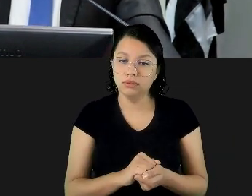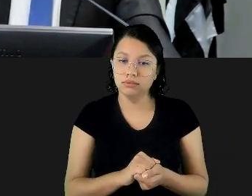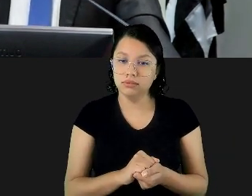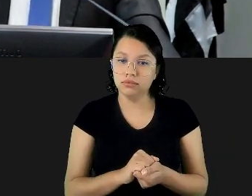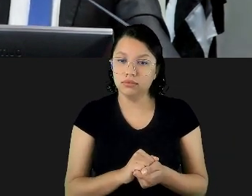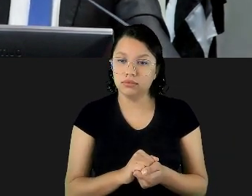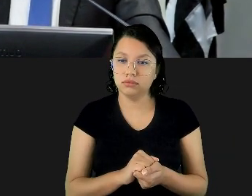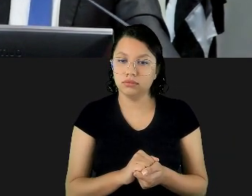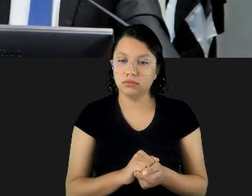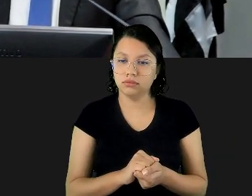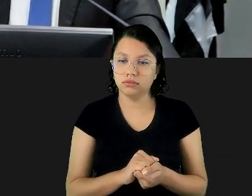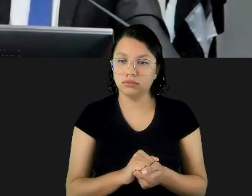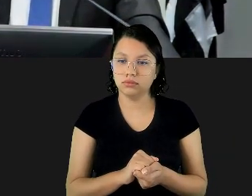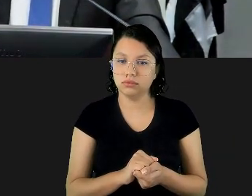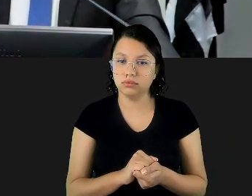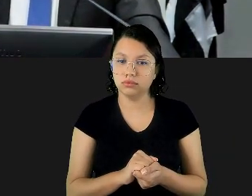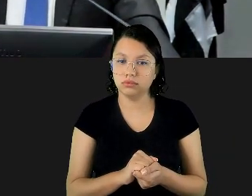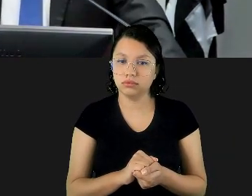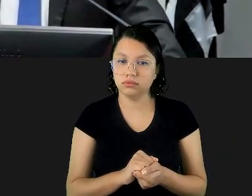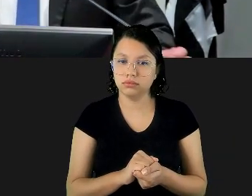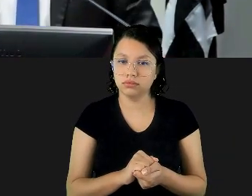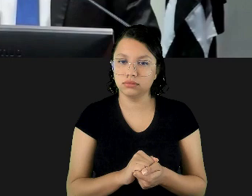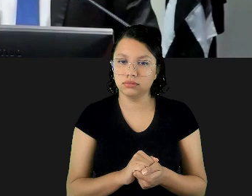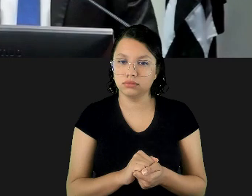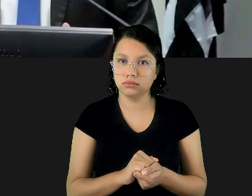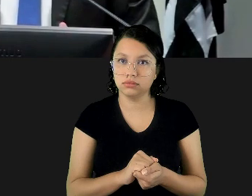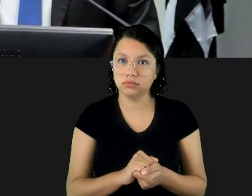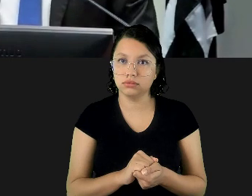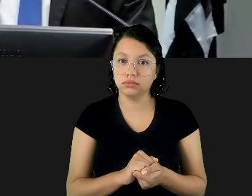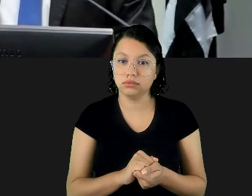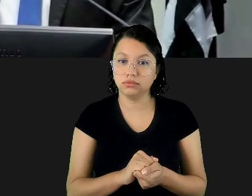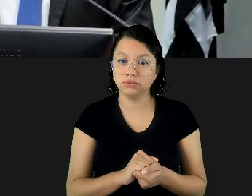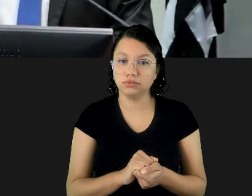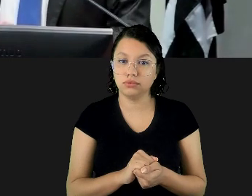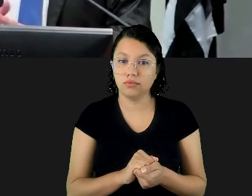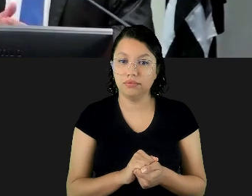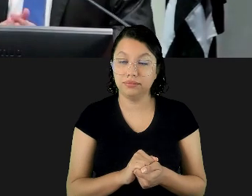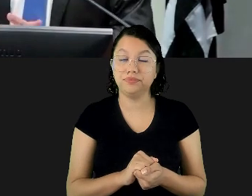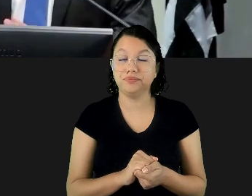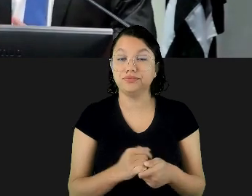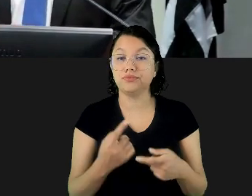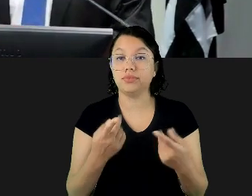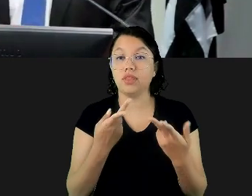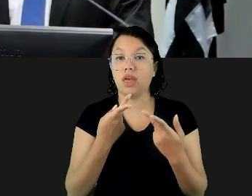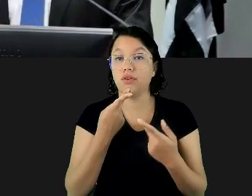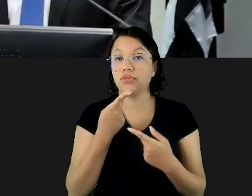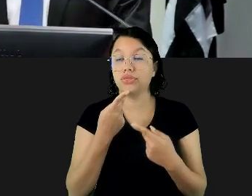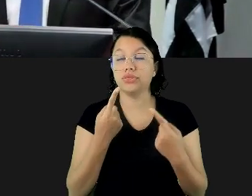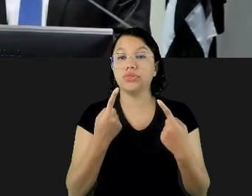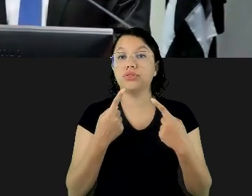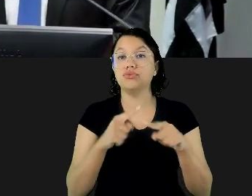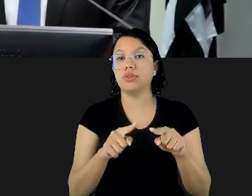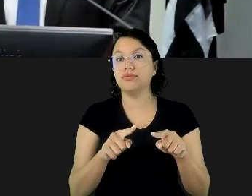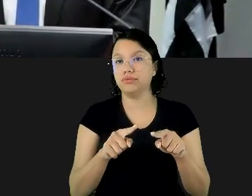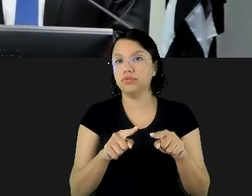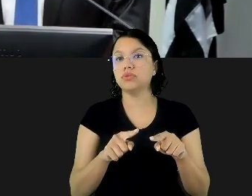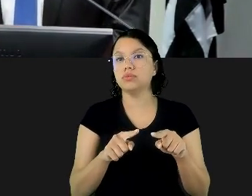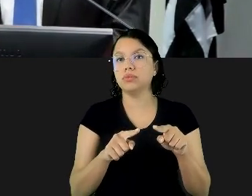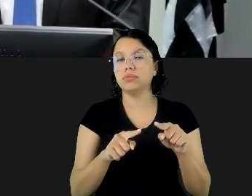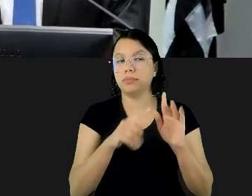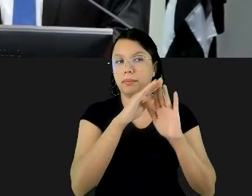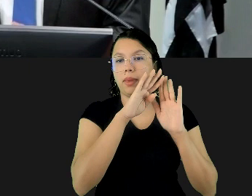Os desafios aqui apontados,